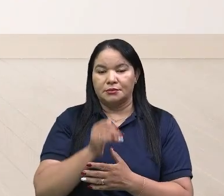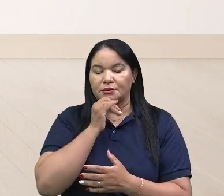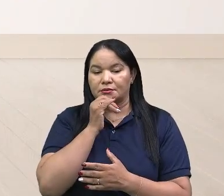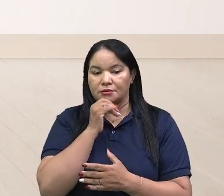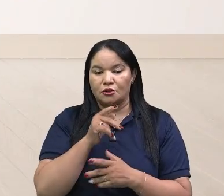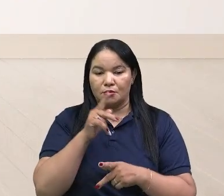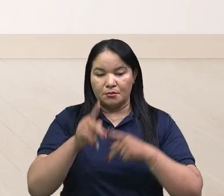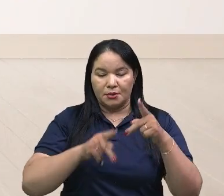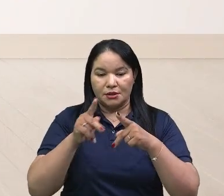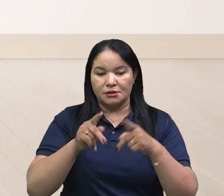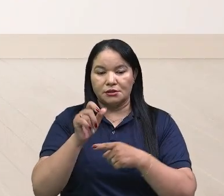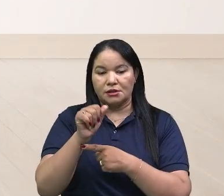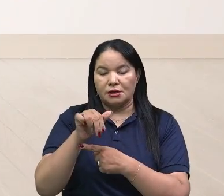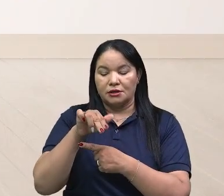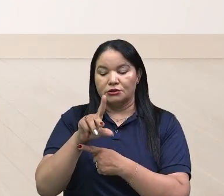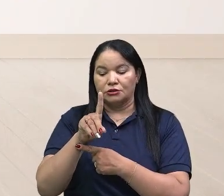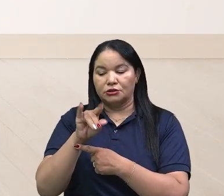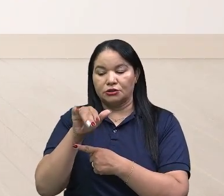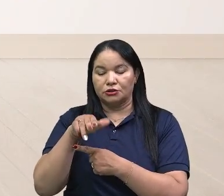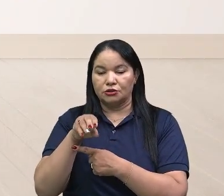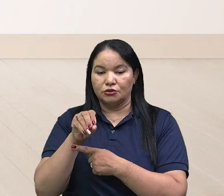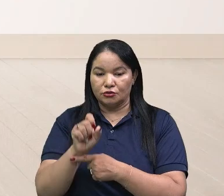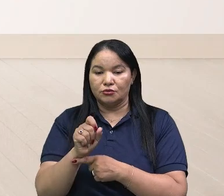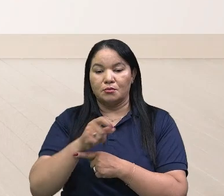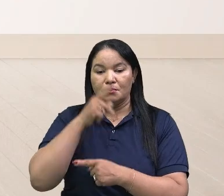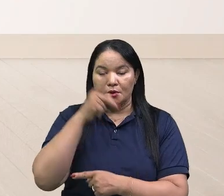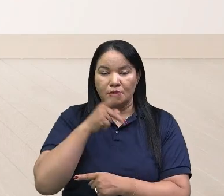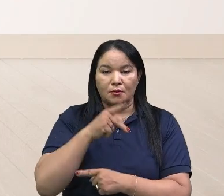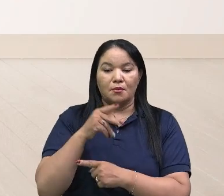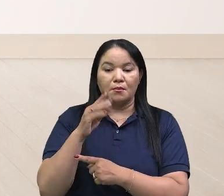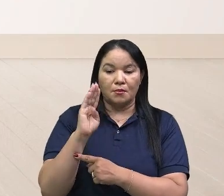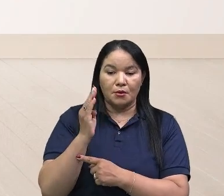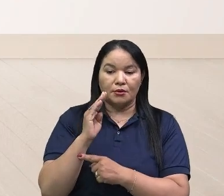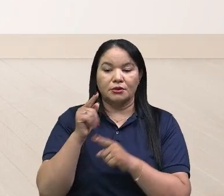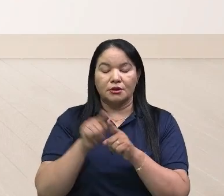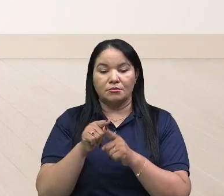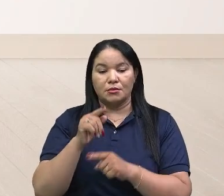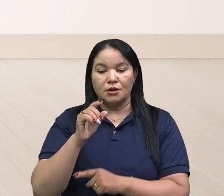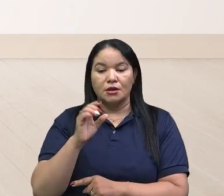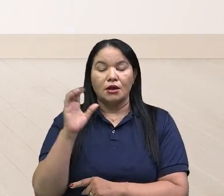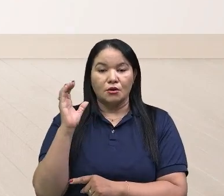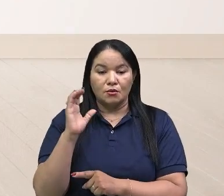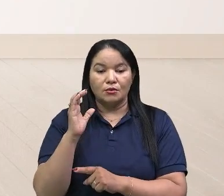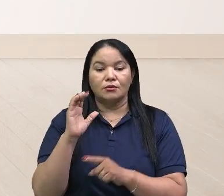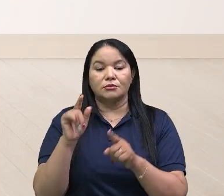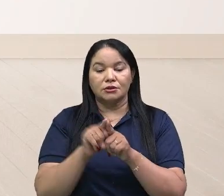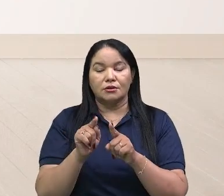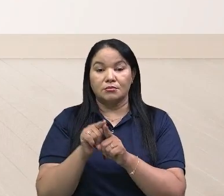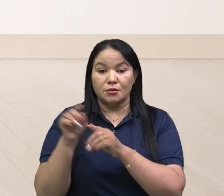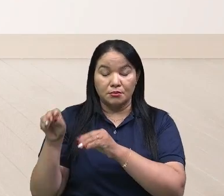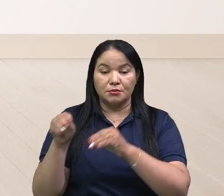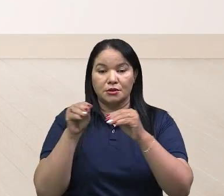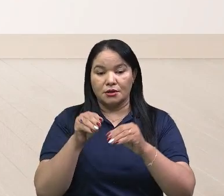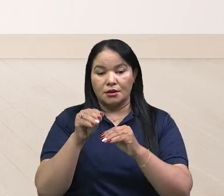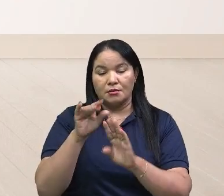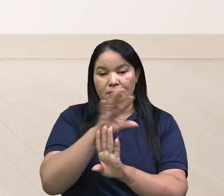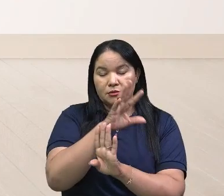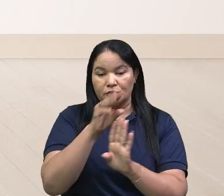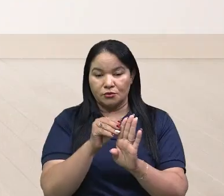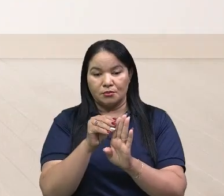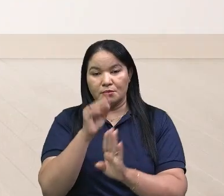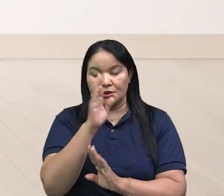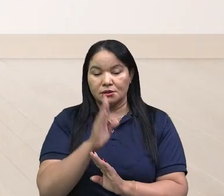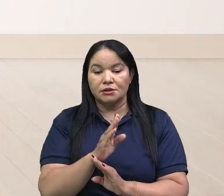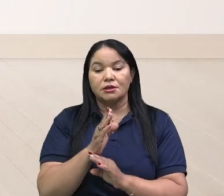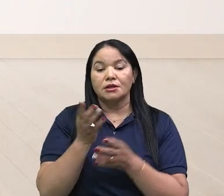países andinos, os peruanos, bolivianos e colombianos migraram historicamente para a Amazônia brasileira em